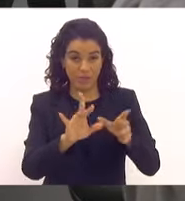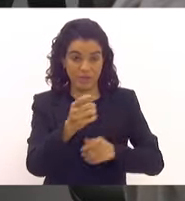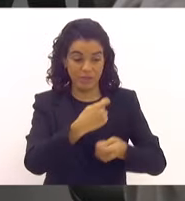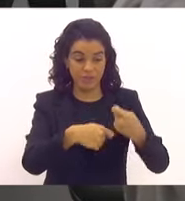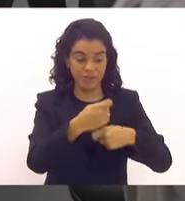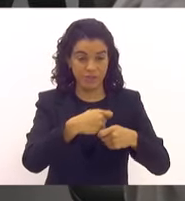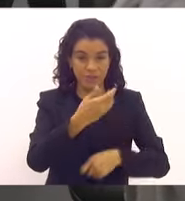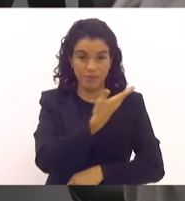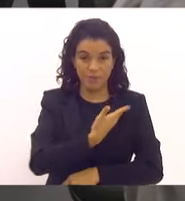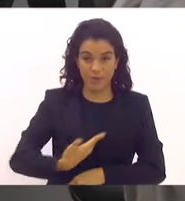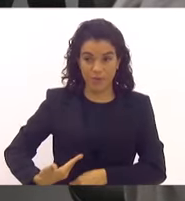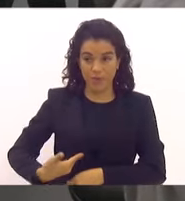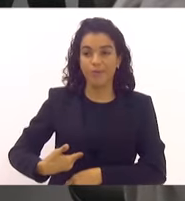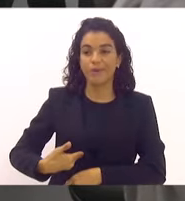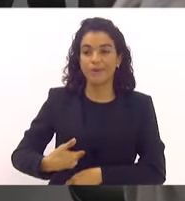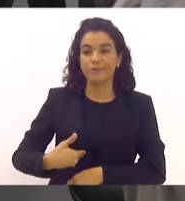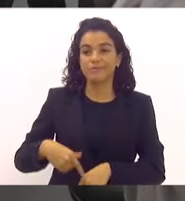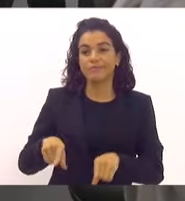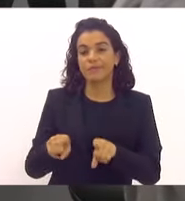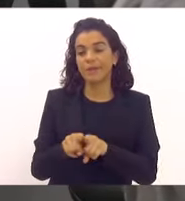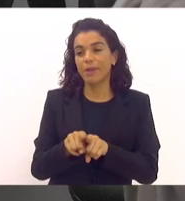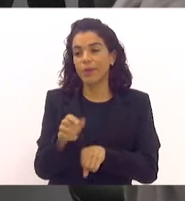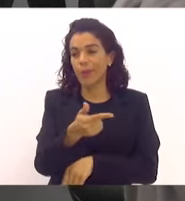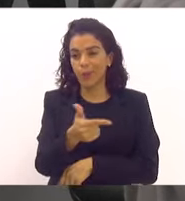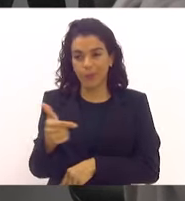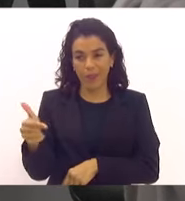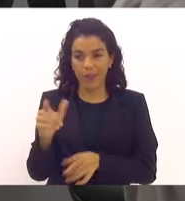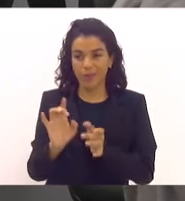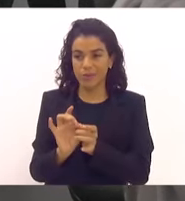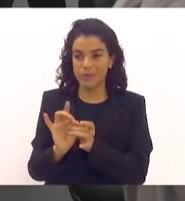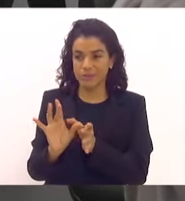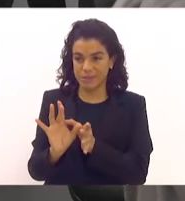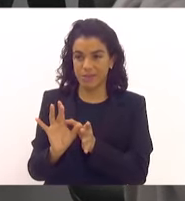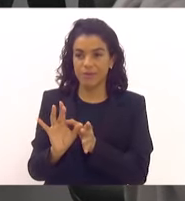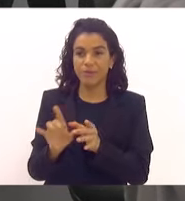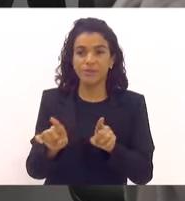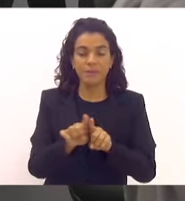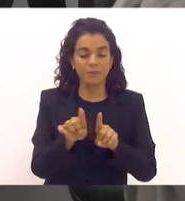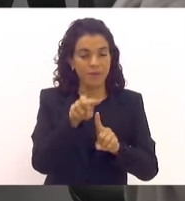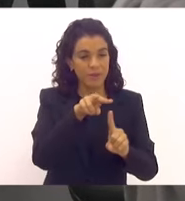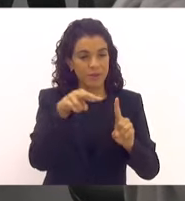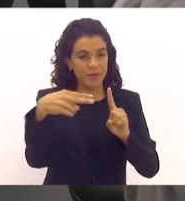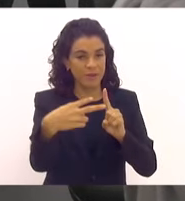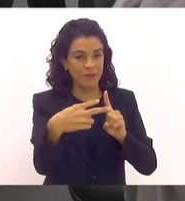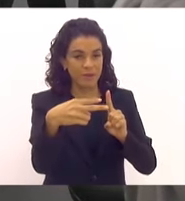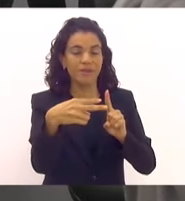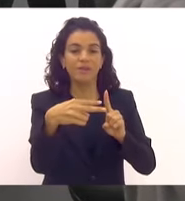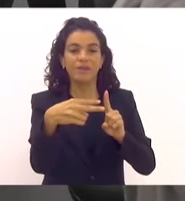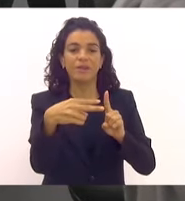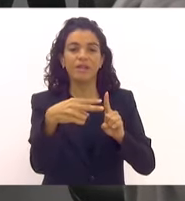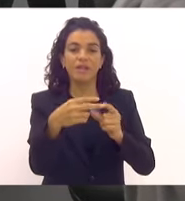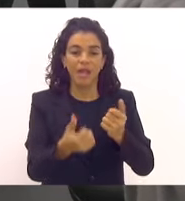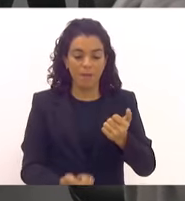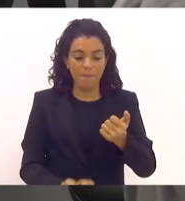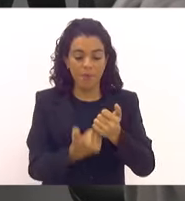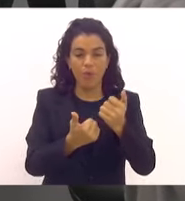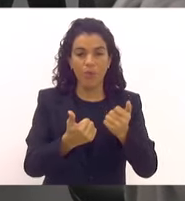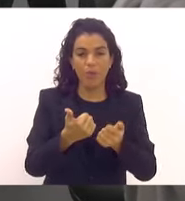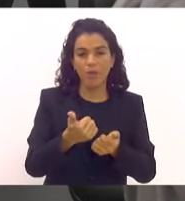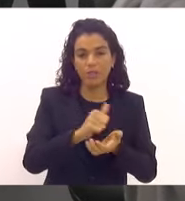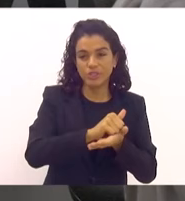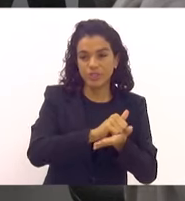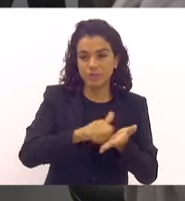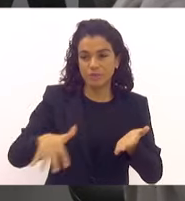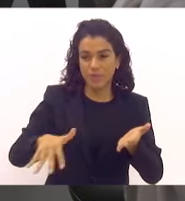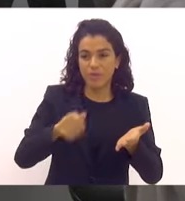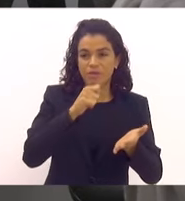administração pública fazer algo que ela, todavia, não tem essa autorização, quanto do ponto de vista dela respaldar uma despesa que não